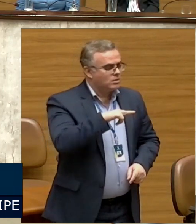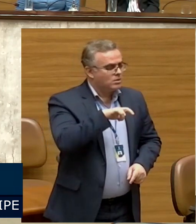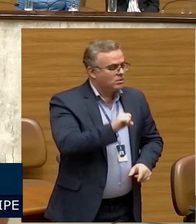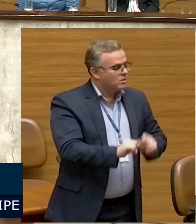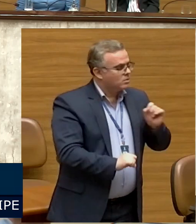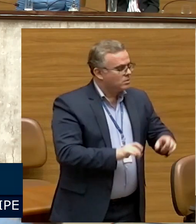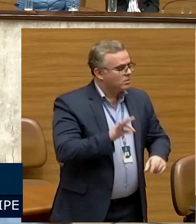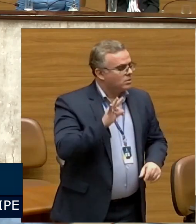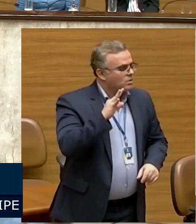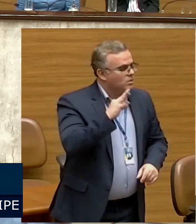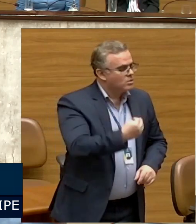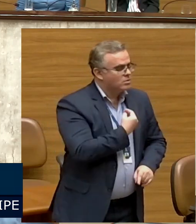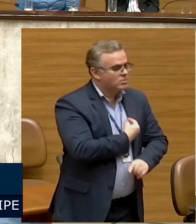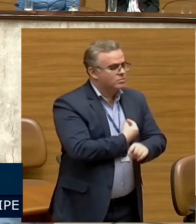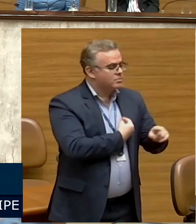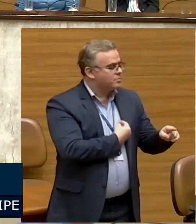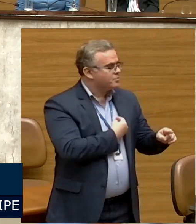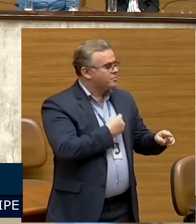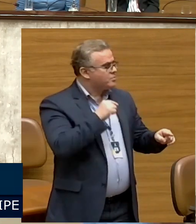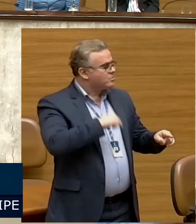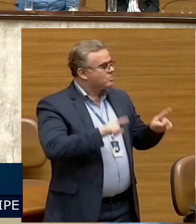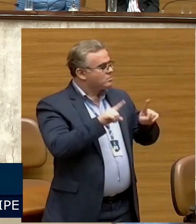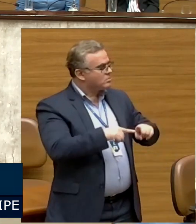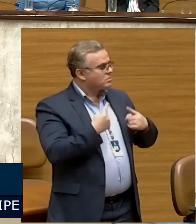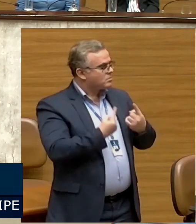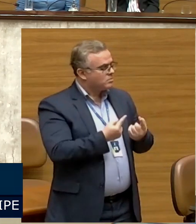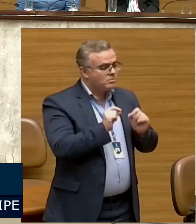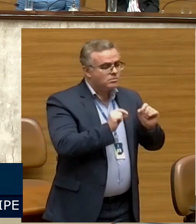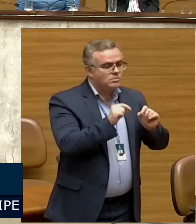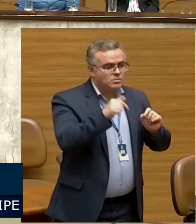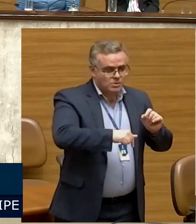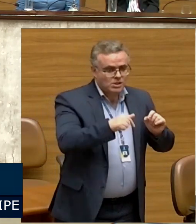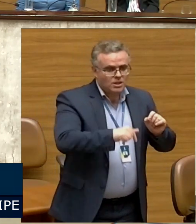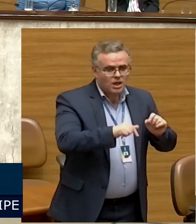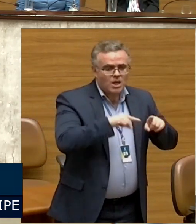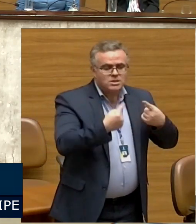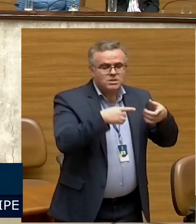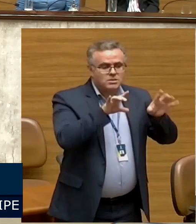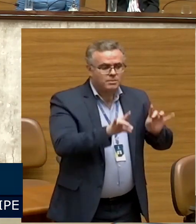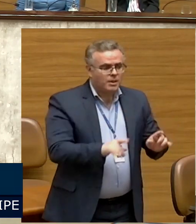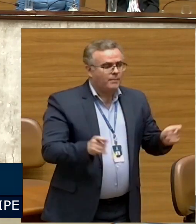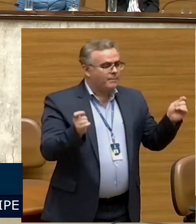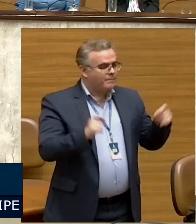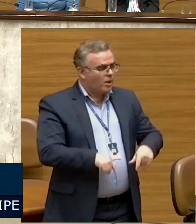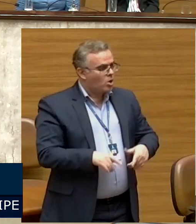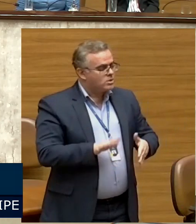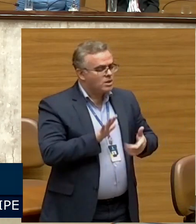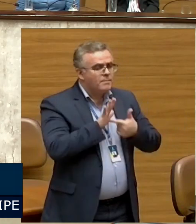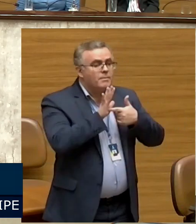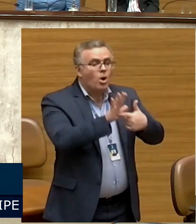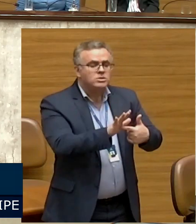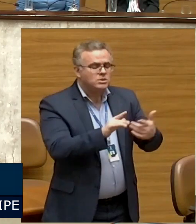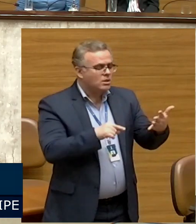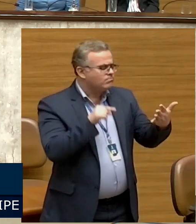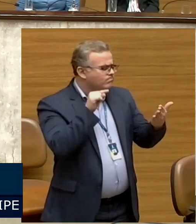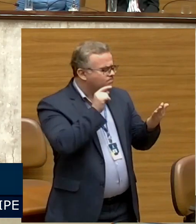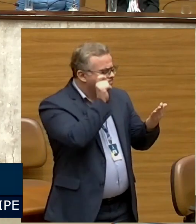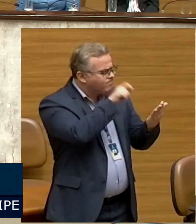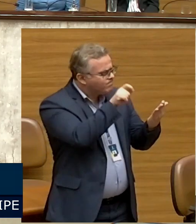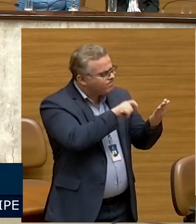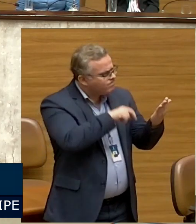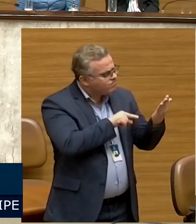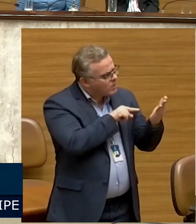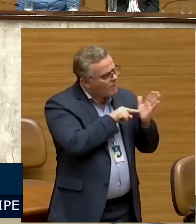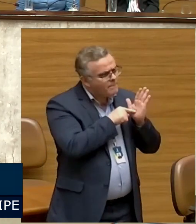que estiveram aqui nessa sessão, para que a gente possa apontar caminhos importantes para a efetivação